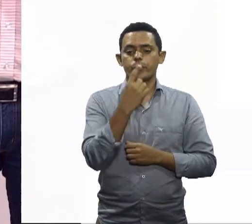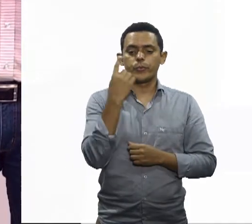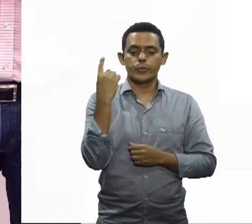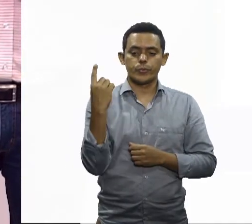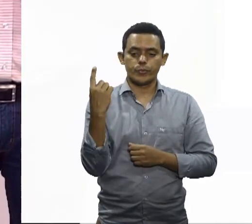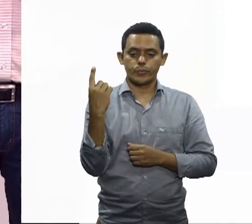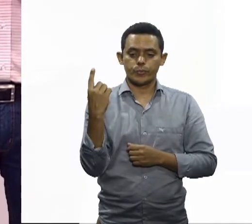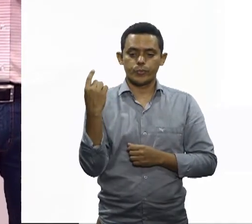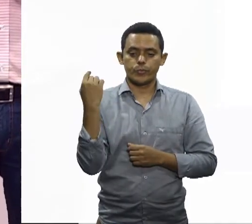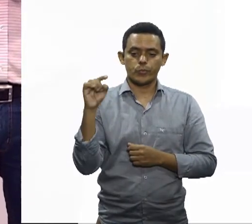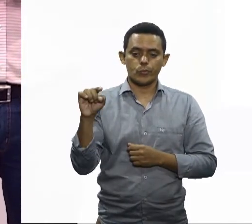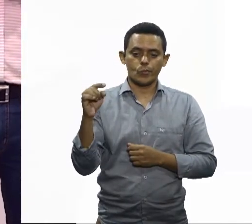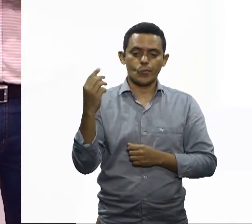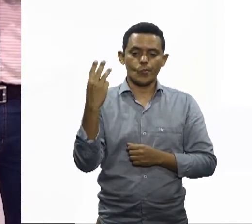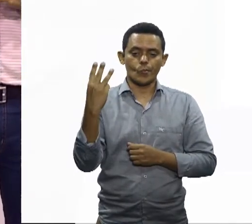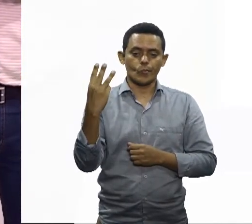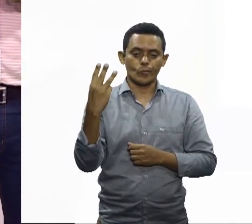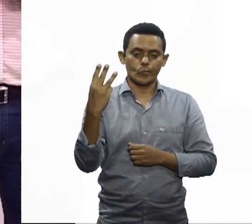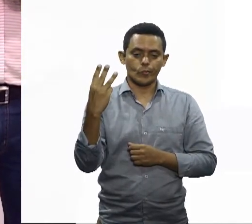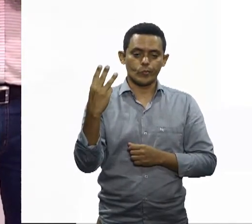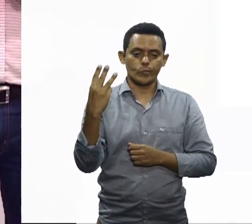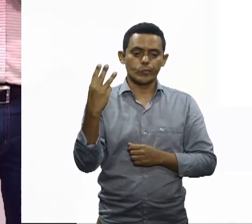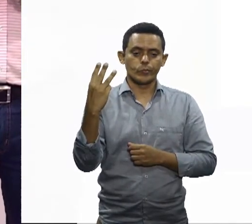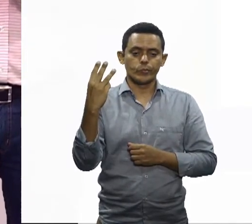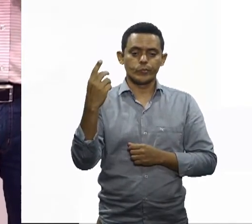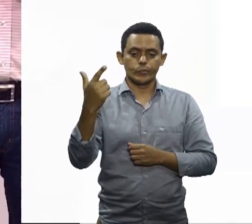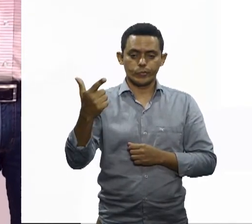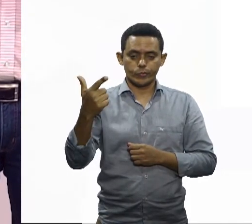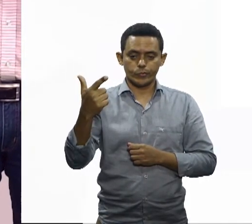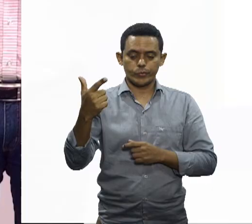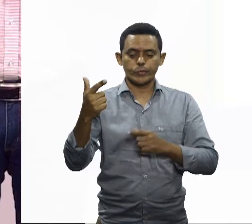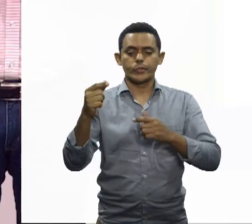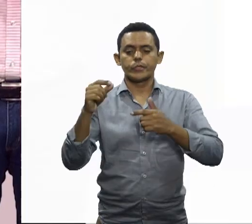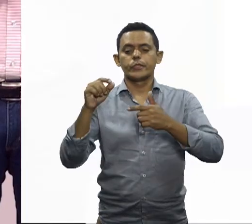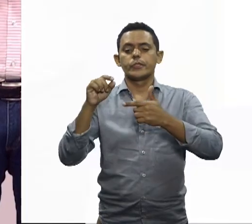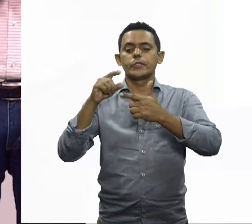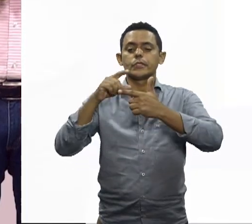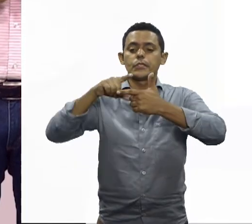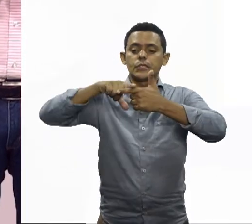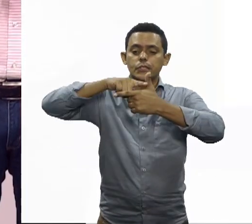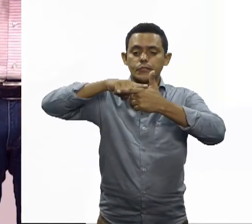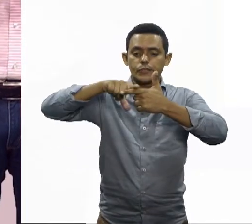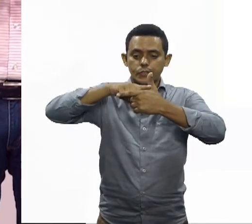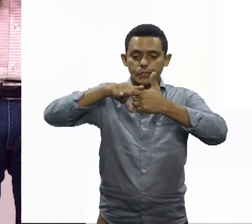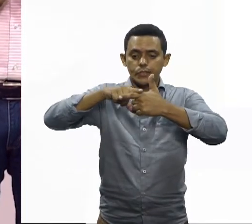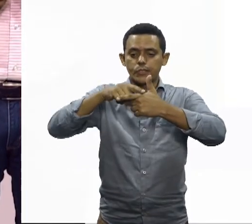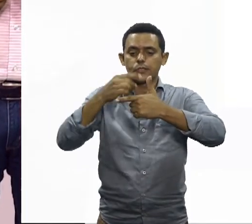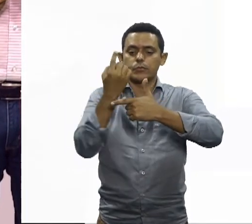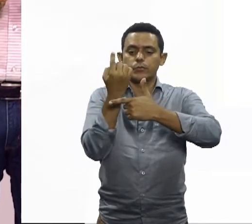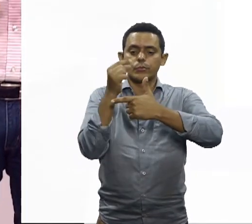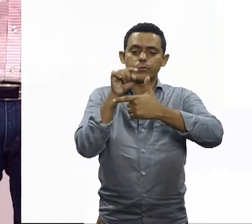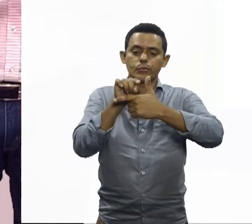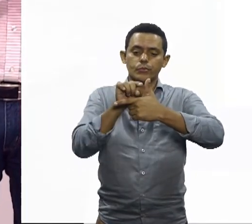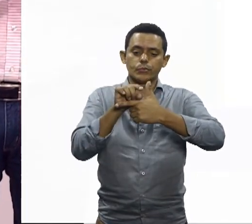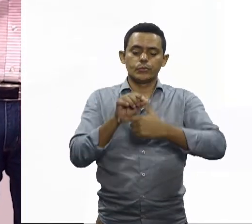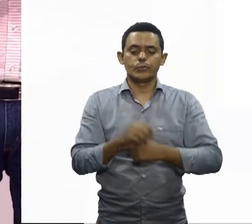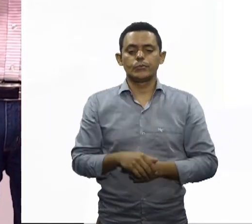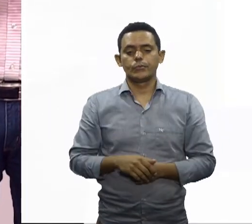1.232 e vou dividir por 1.000. Certo? E a outra maneira é o seguinte. Olha só o que eu vou fazer para vocês